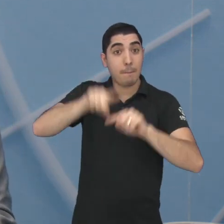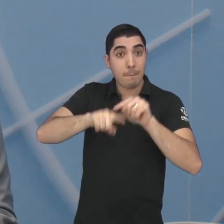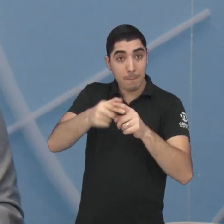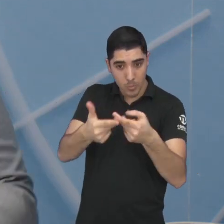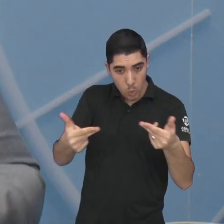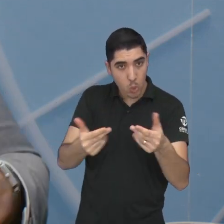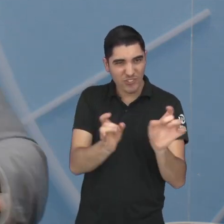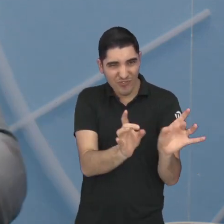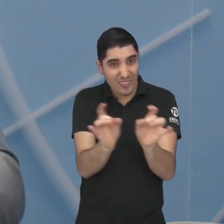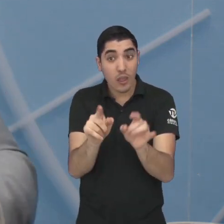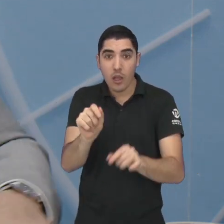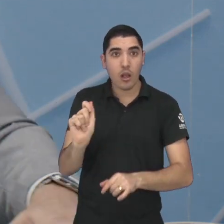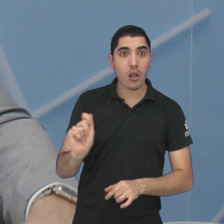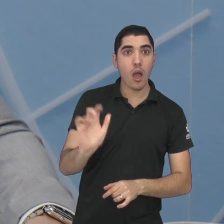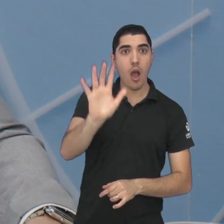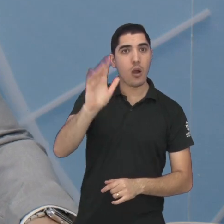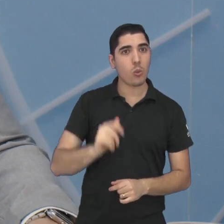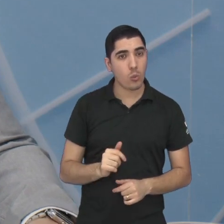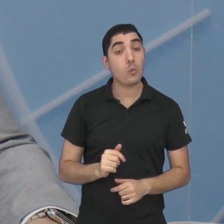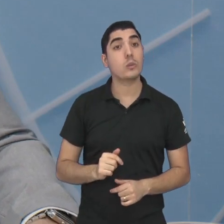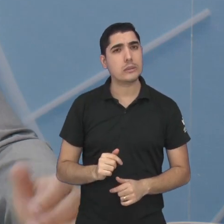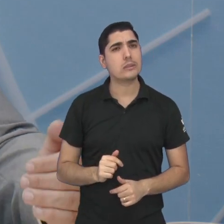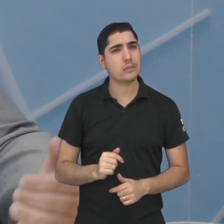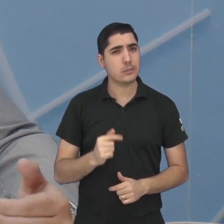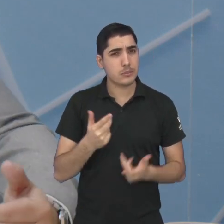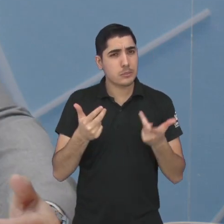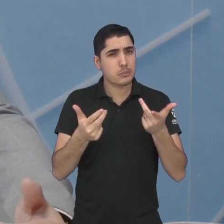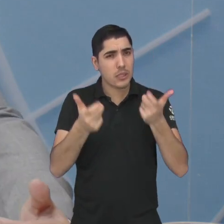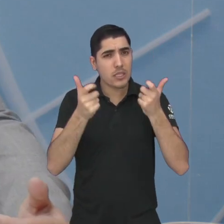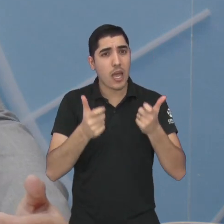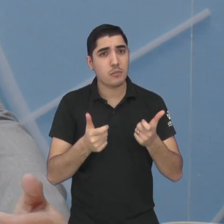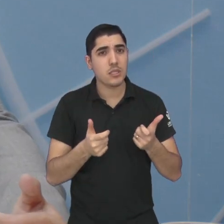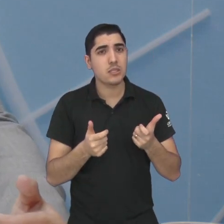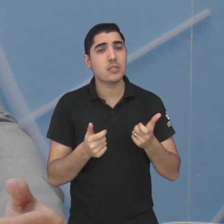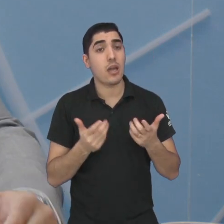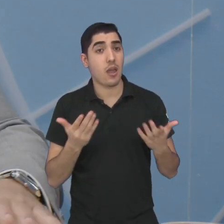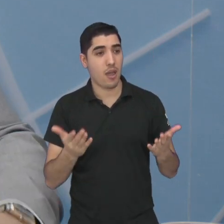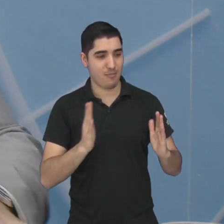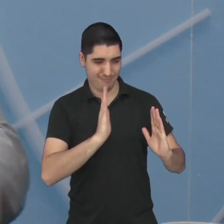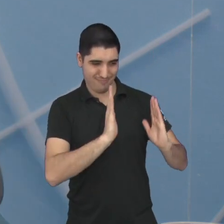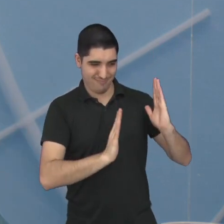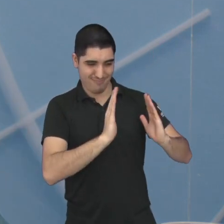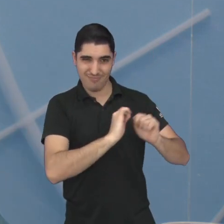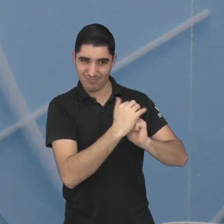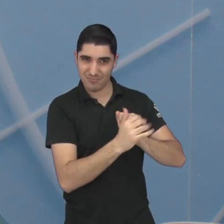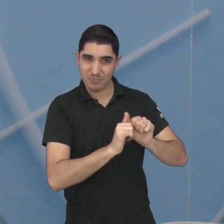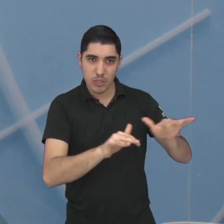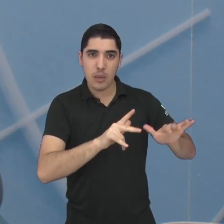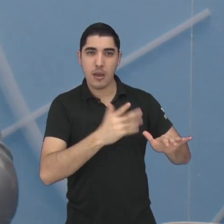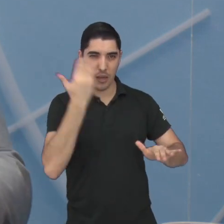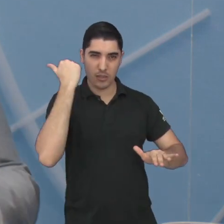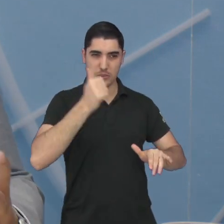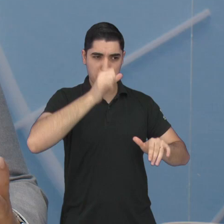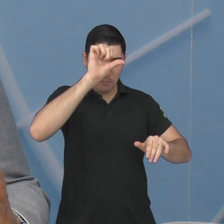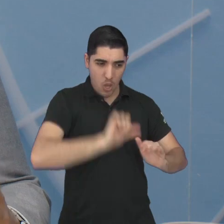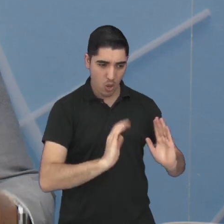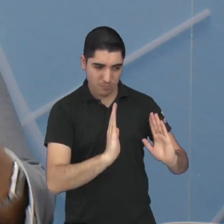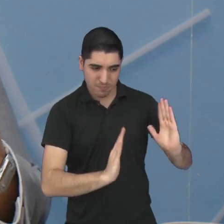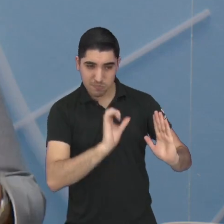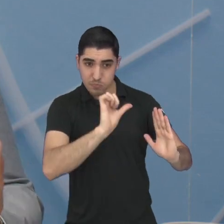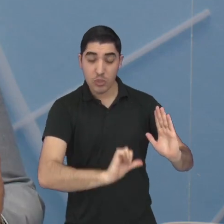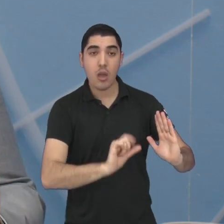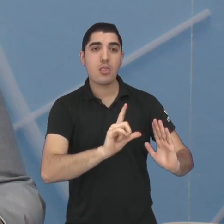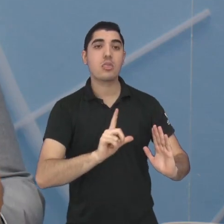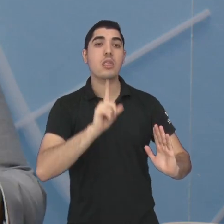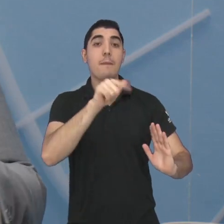né? E se de um lado a gente tem essa realidade que piorou muito na pandemia, do outro a gente tem uma quantidade gigantesca de